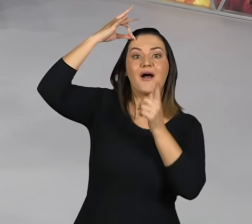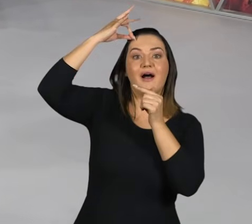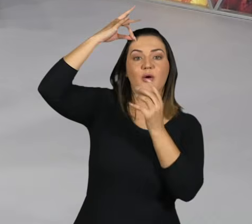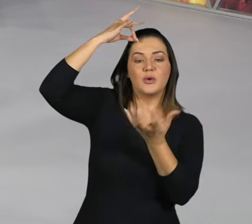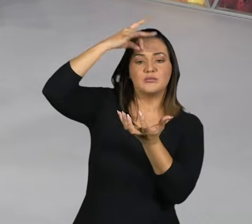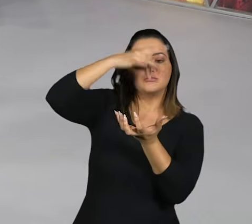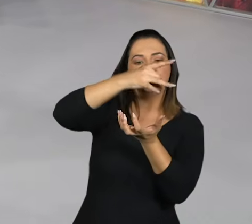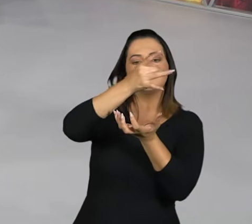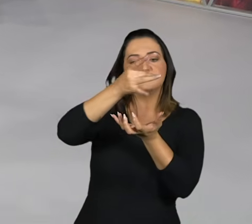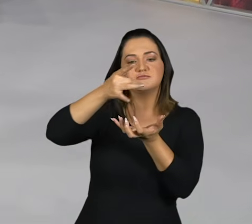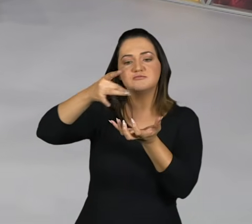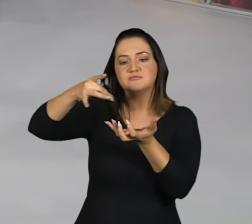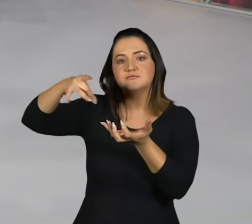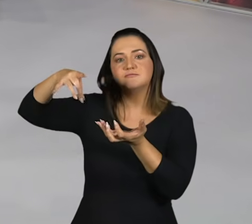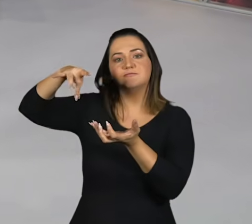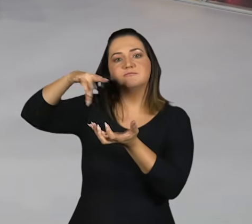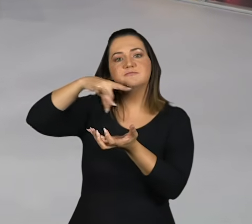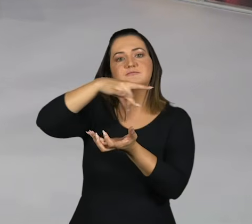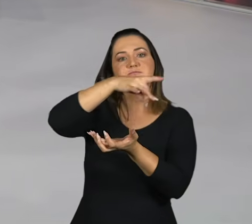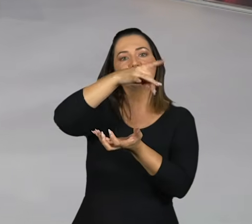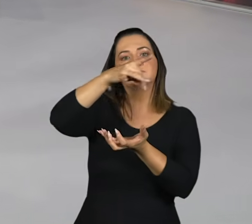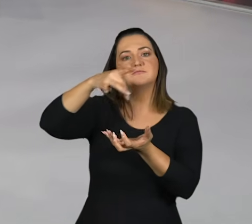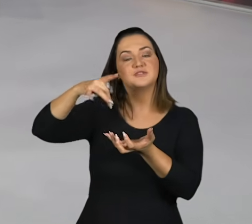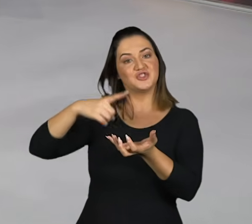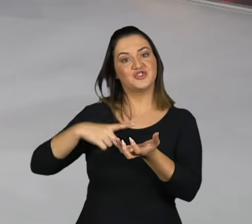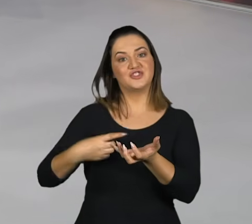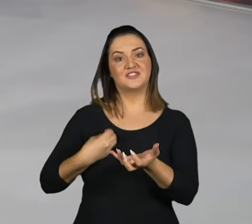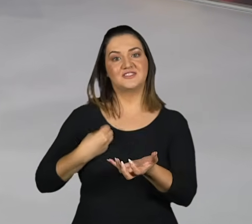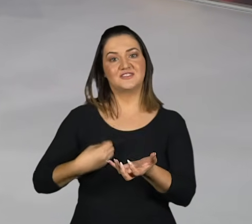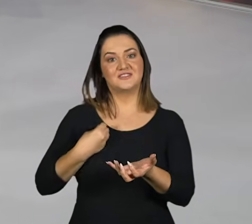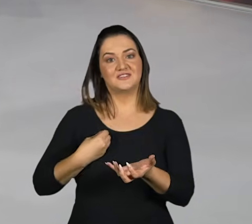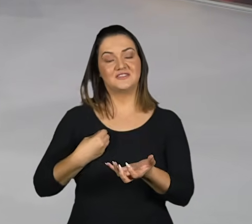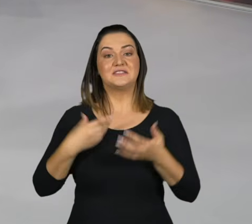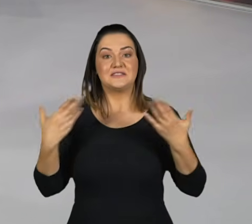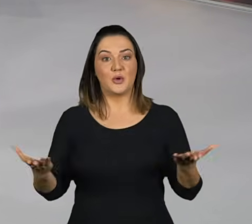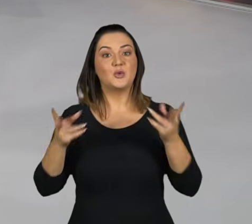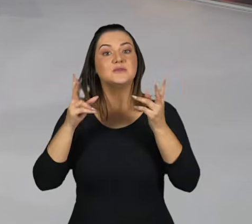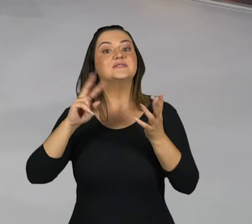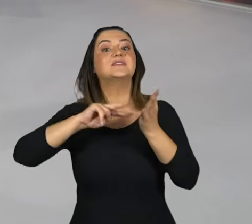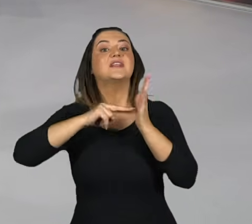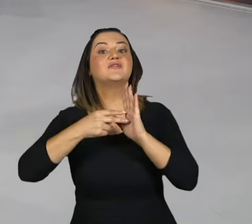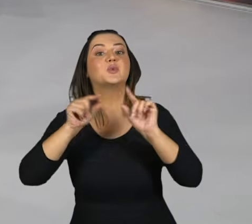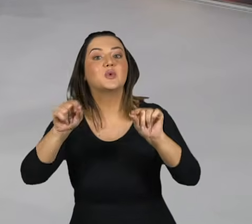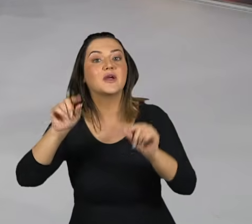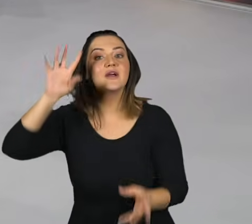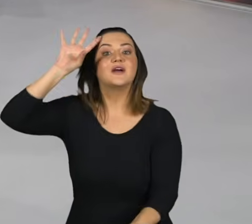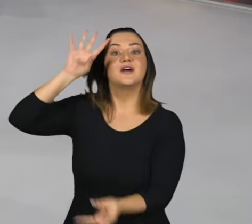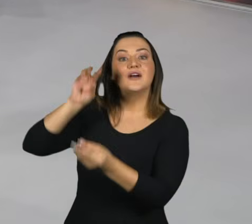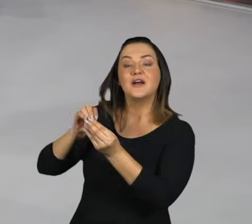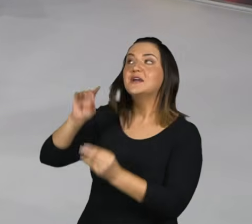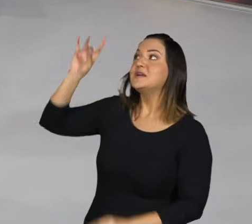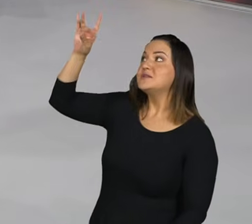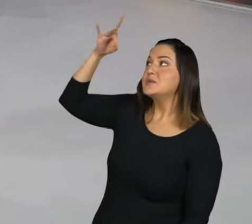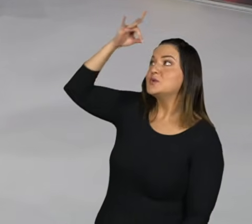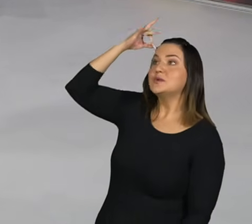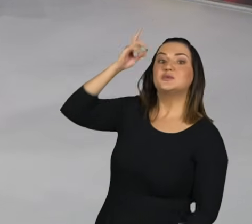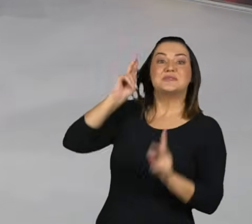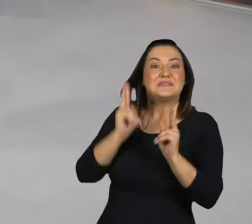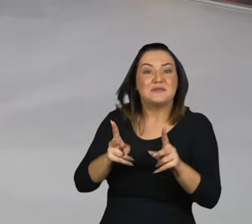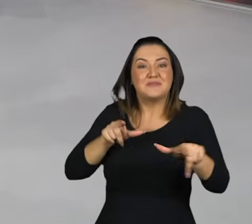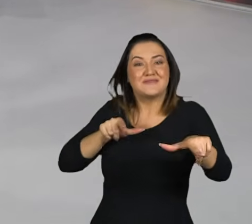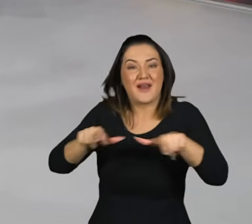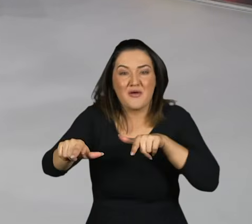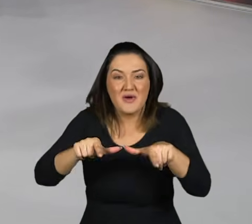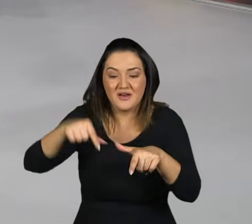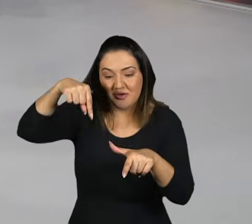Espírito Santo na criação. O Espírito Santo sempre esteve na terra, trabalhando na vida humana, trabalhando em favor